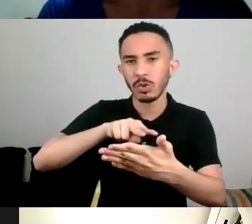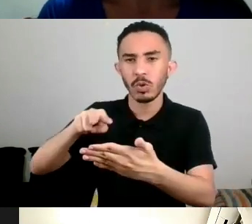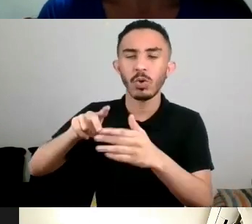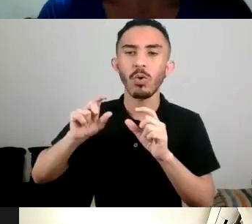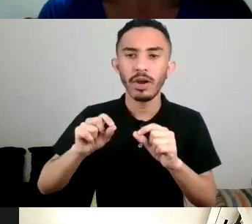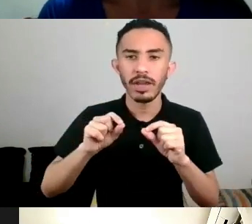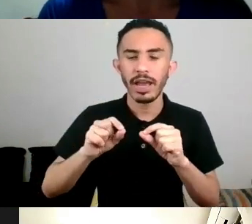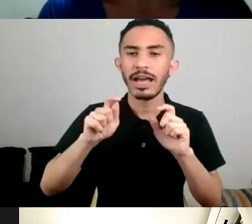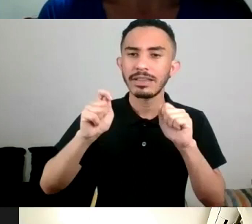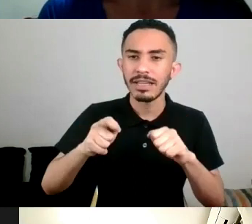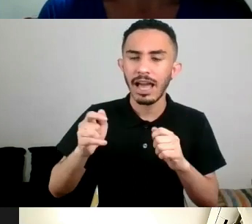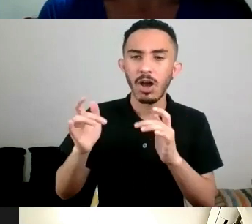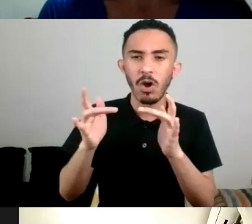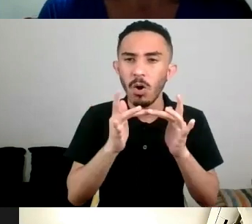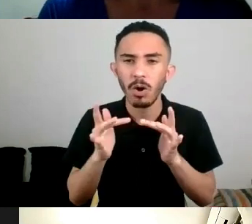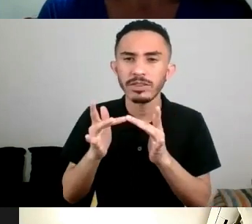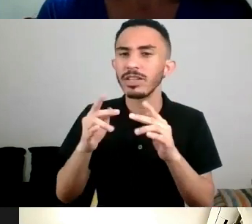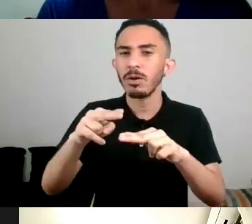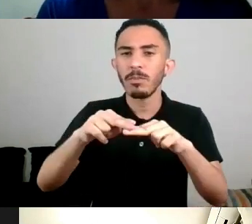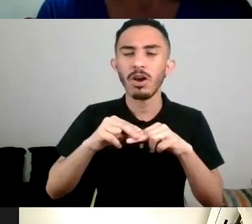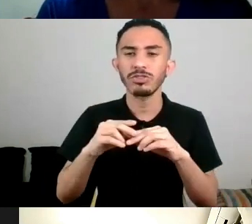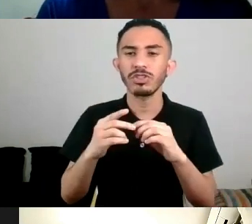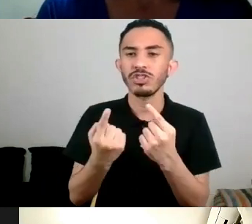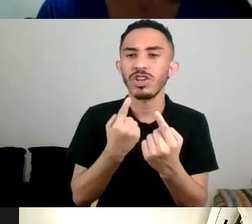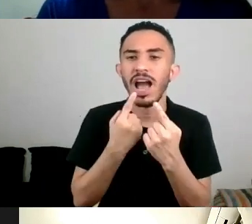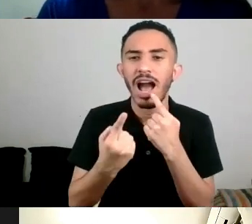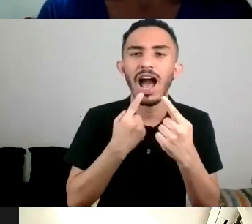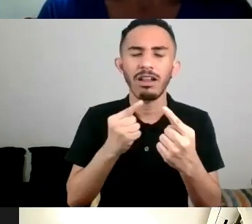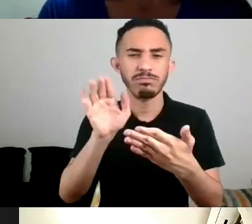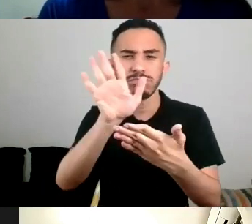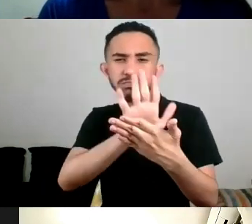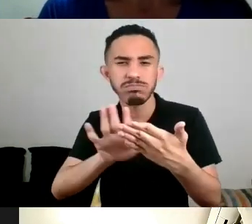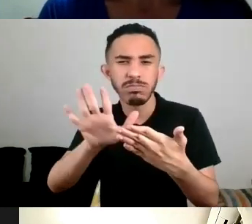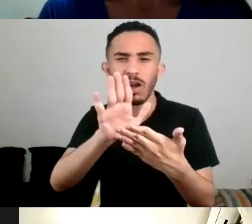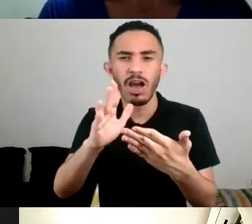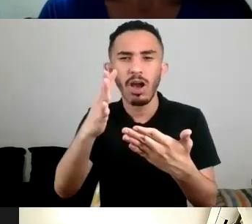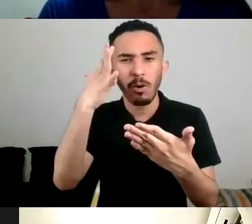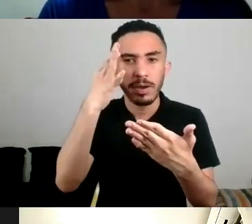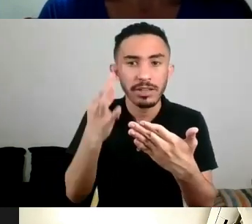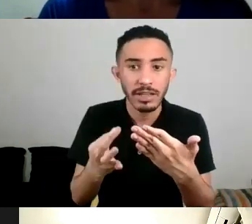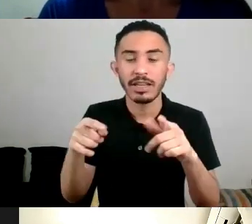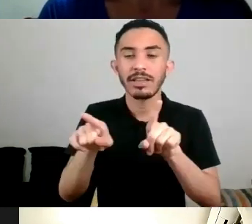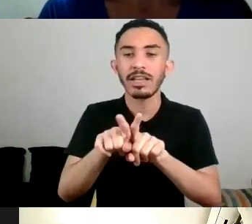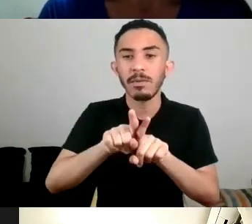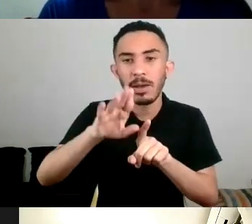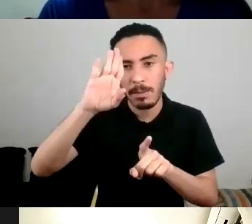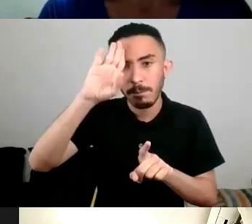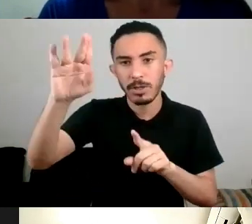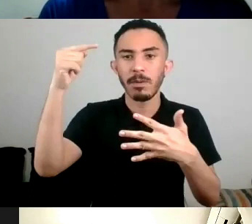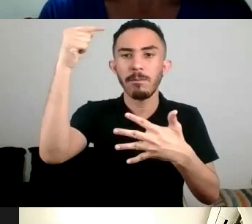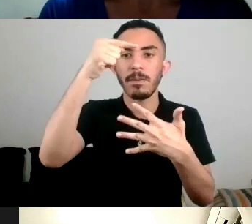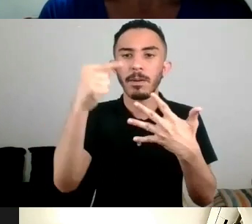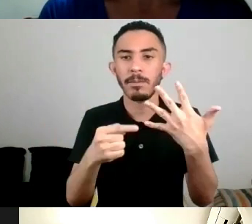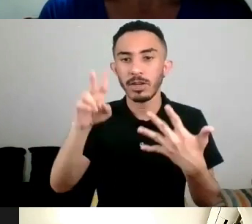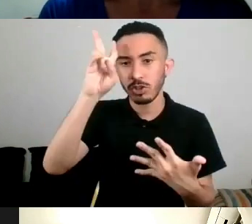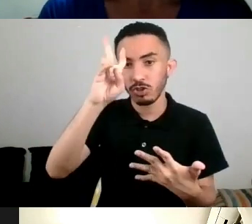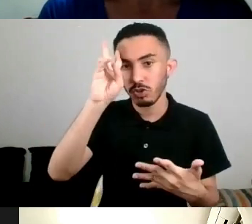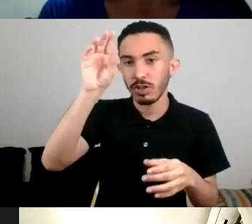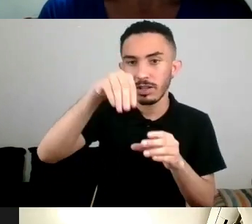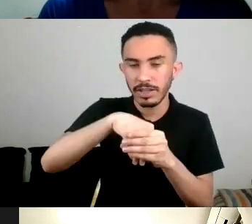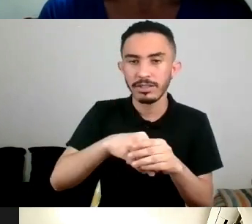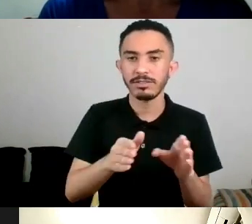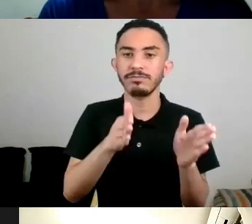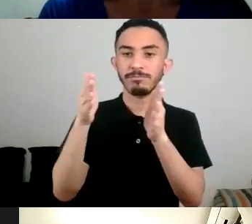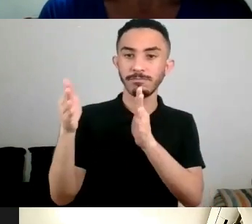são exploradas por meio do diálogo, a interpretação e as principais partes da história.